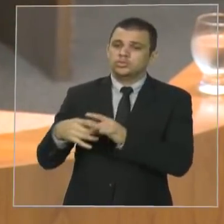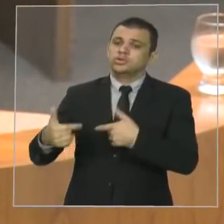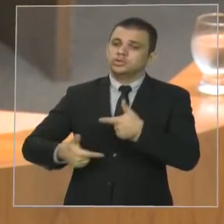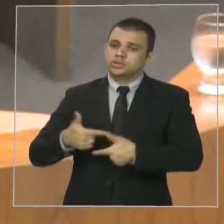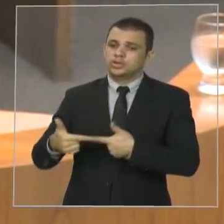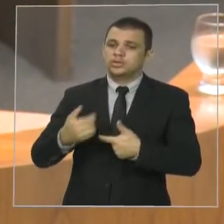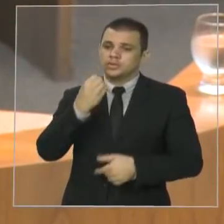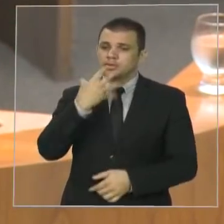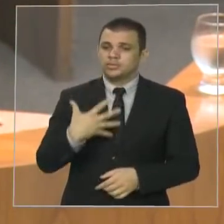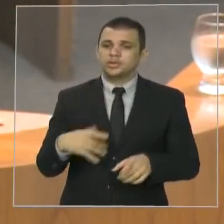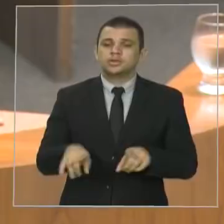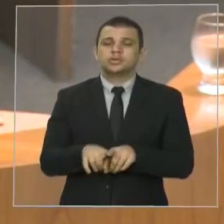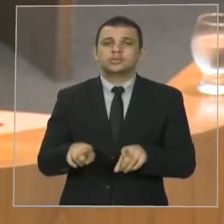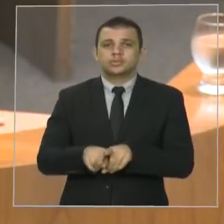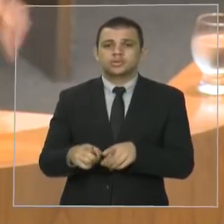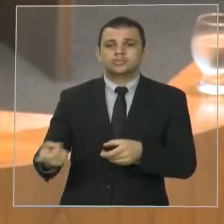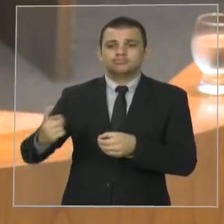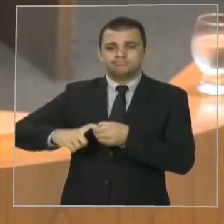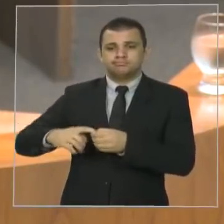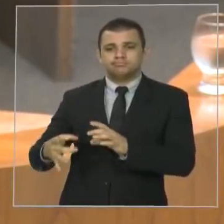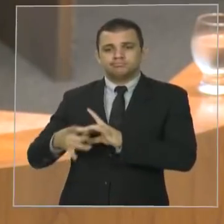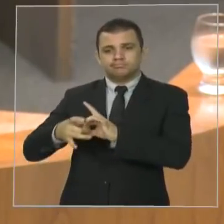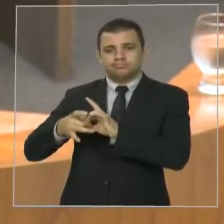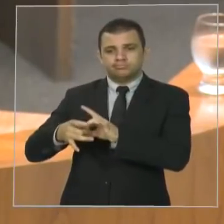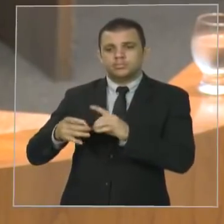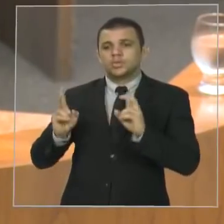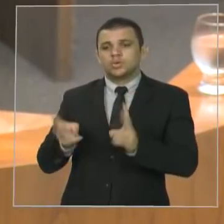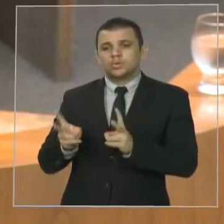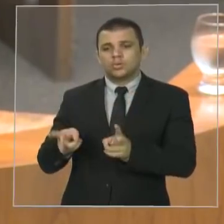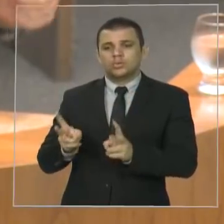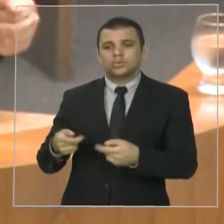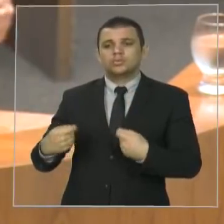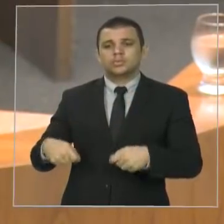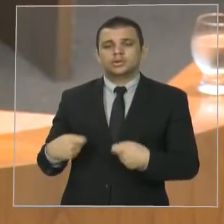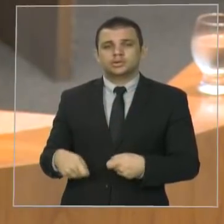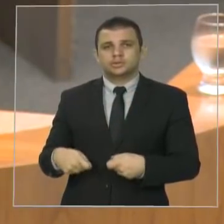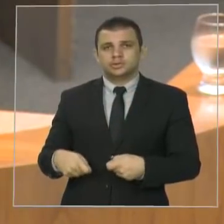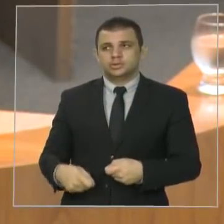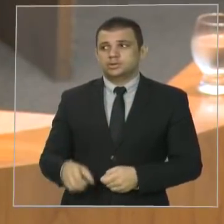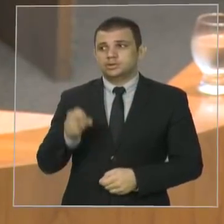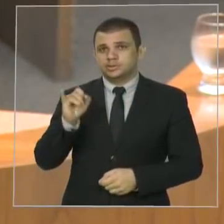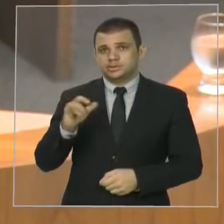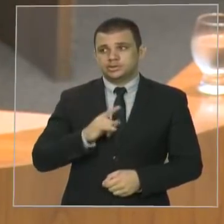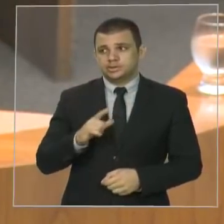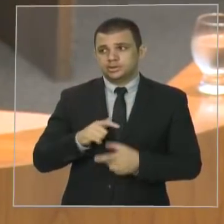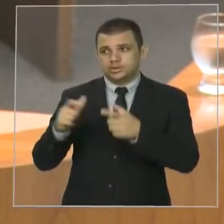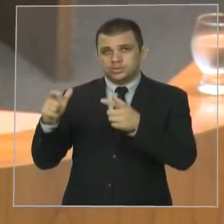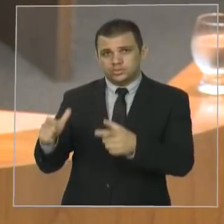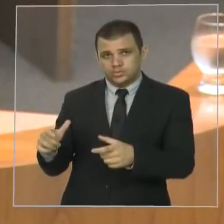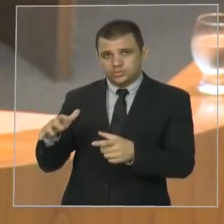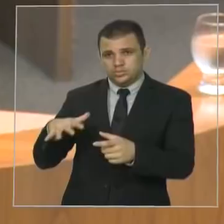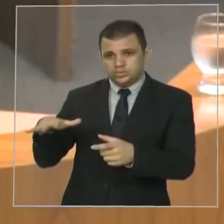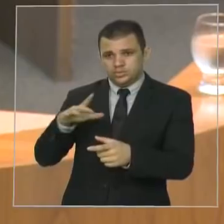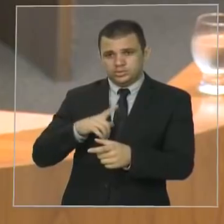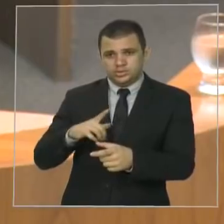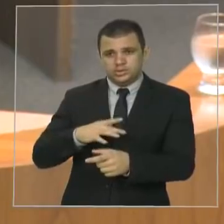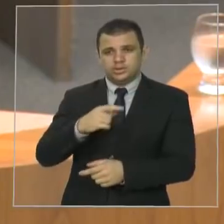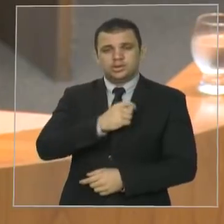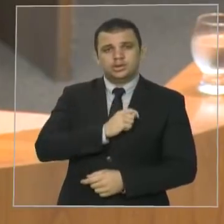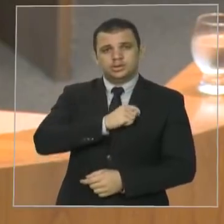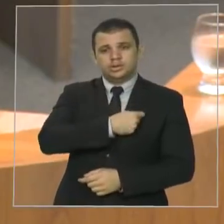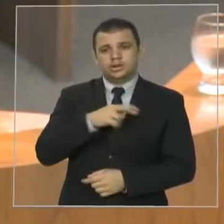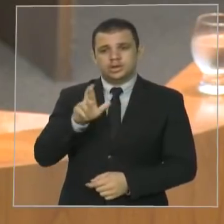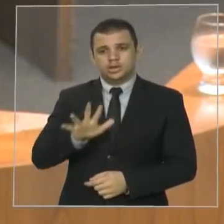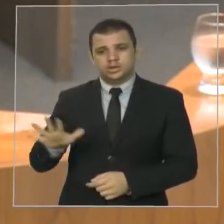analisar um projeto de lei grande que mexe com a estrutura de toda a polícia. Que aqui na